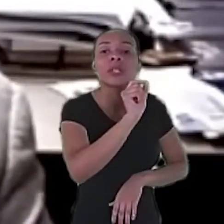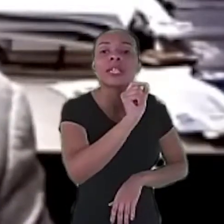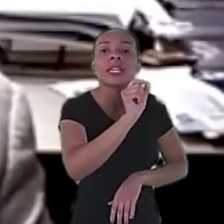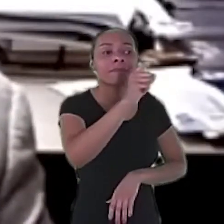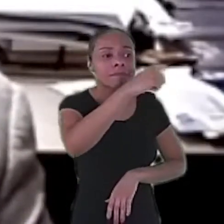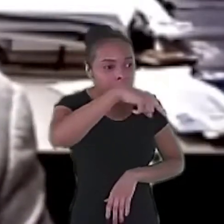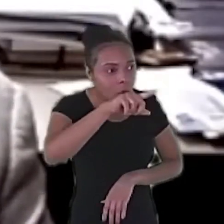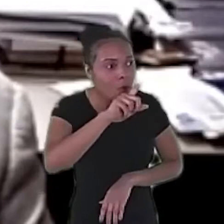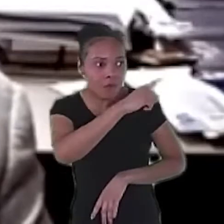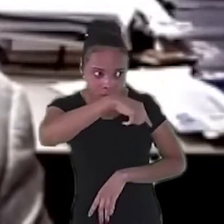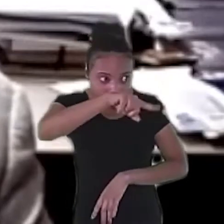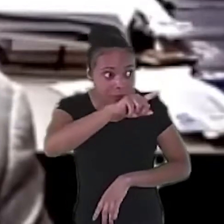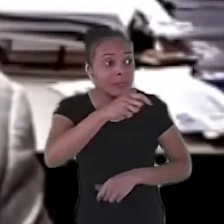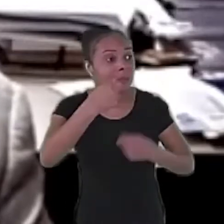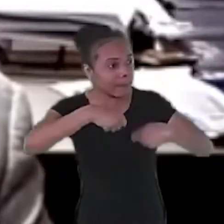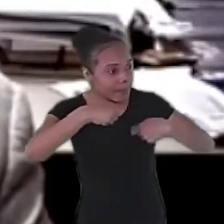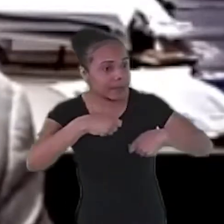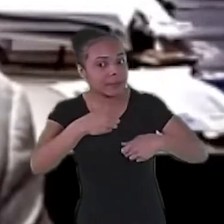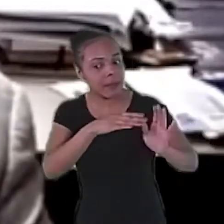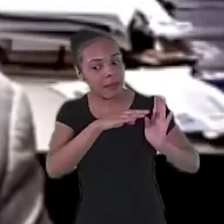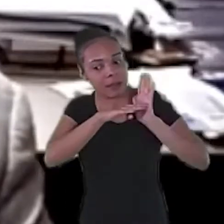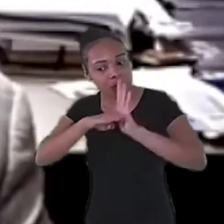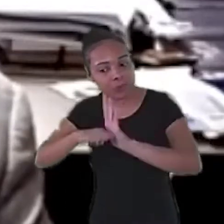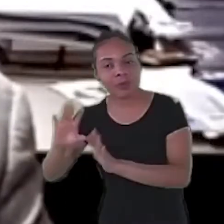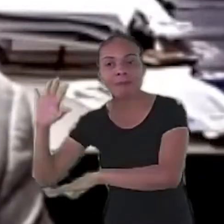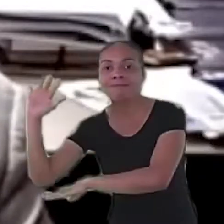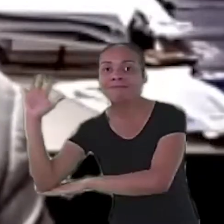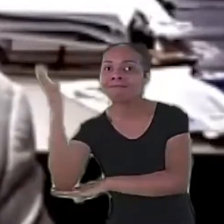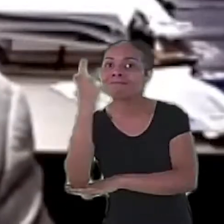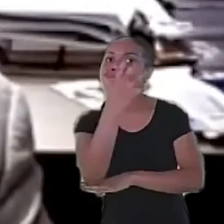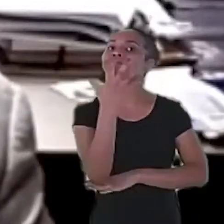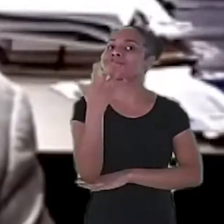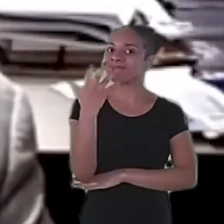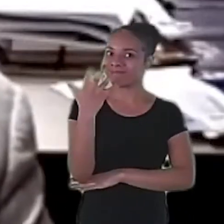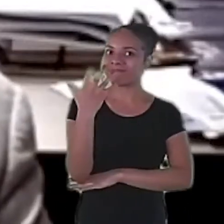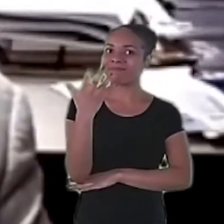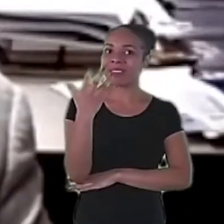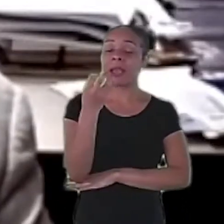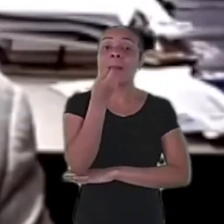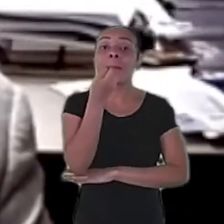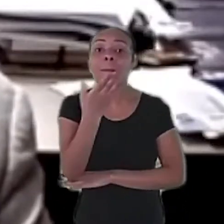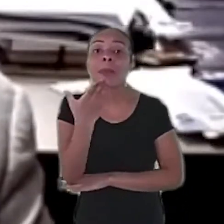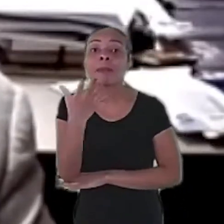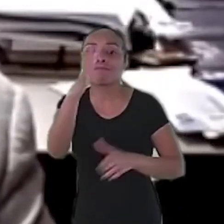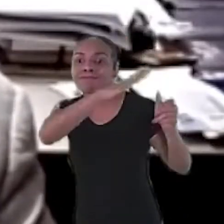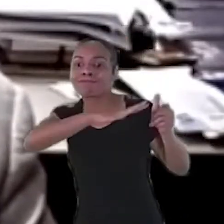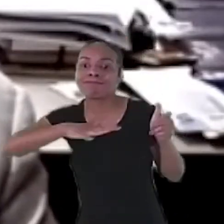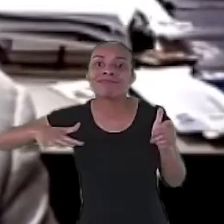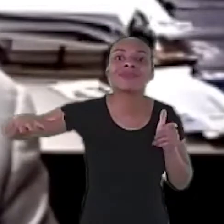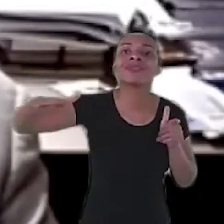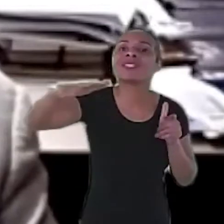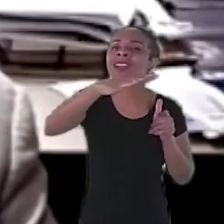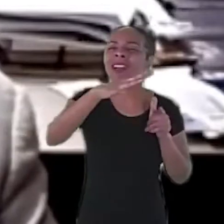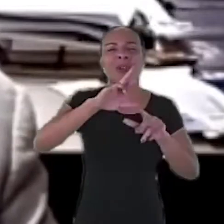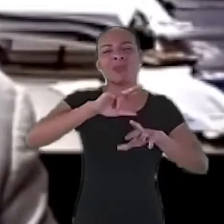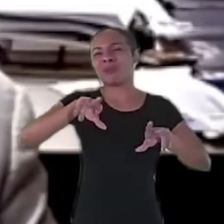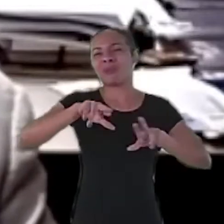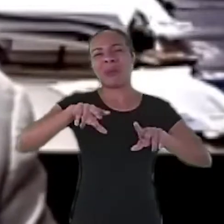natureza brasileira, tá certo? Como forma de beneficiar a todos, não abrir uma disputa, tá certo?